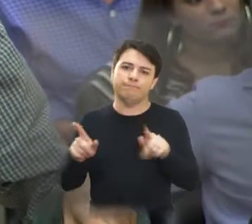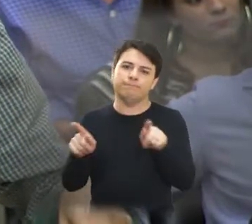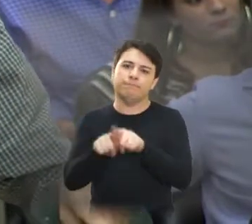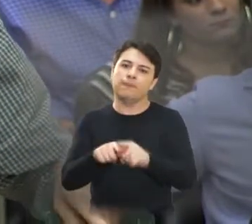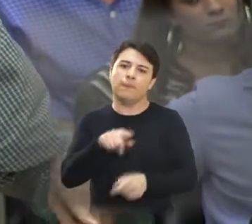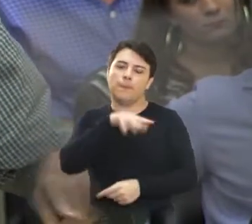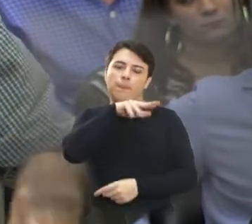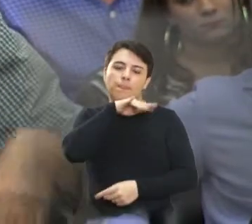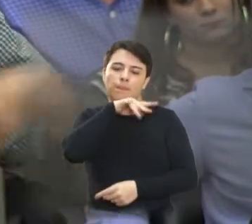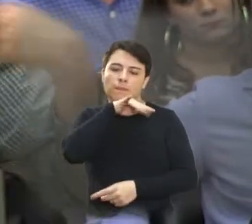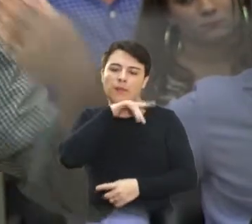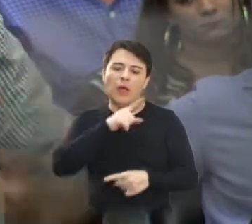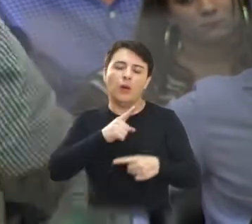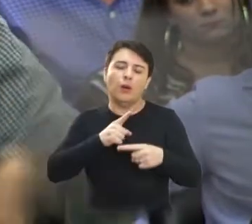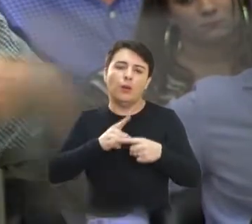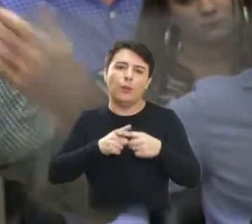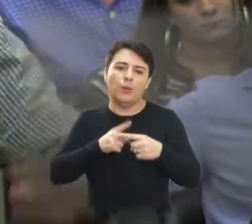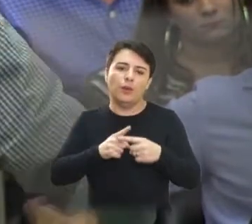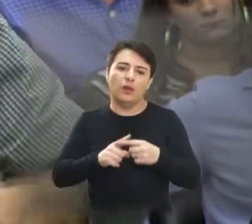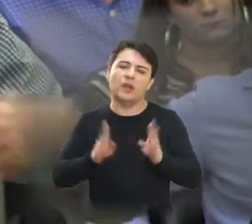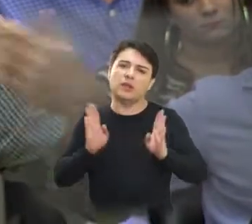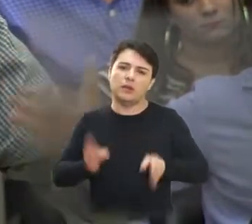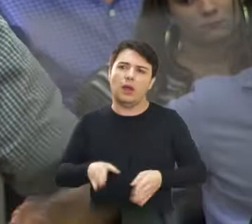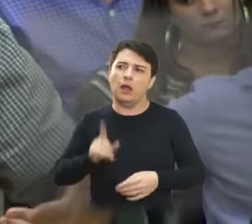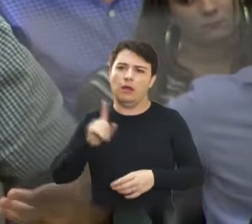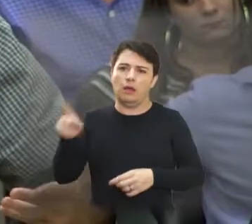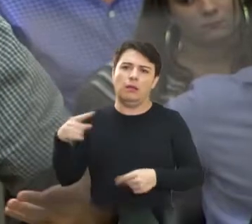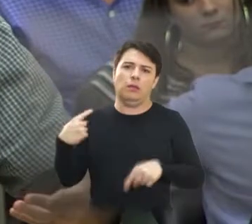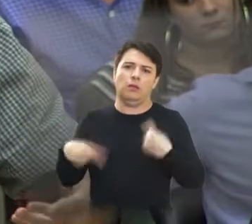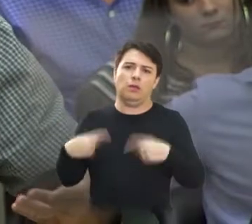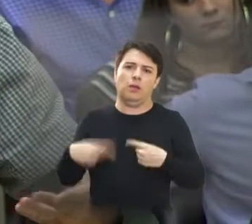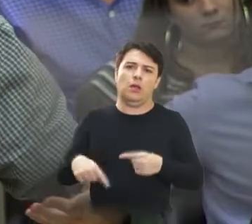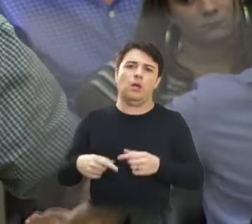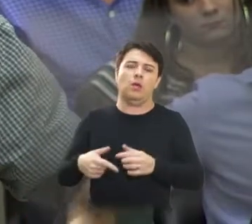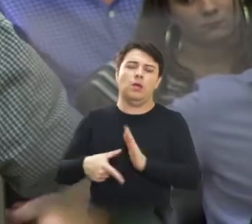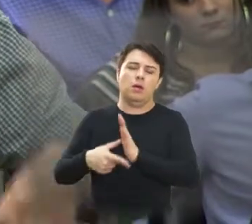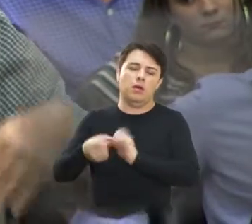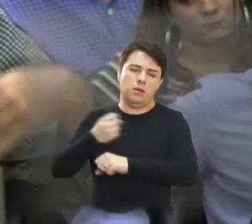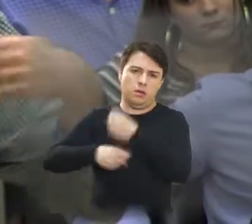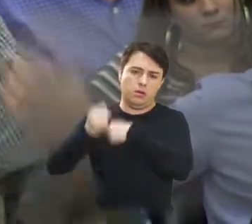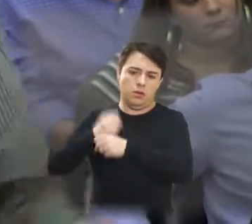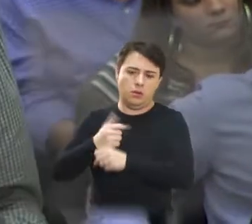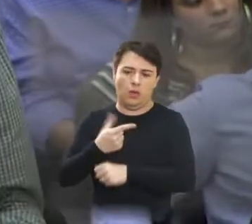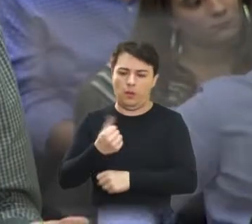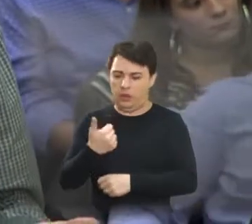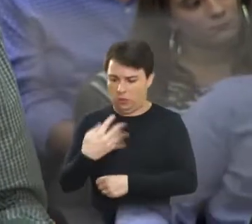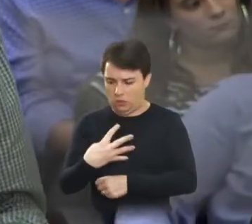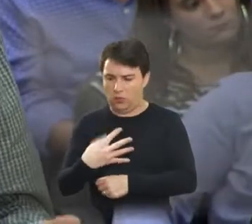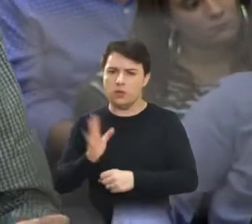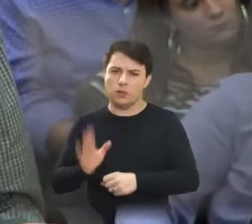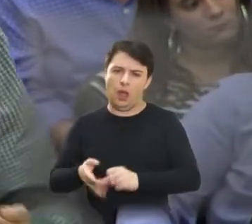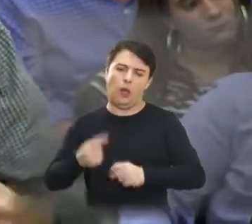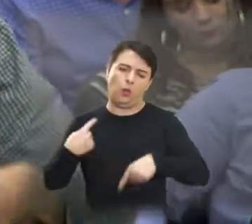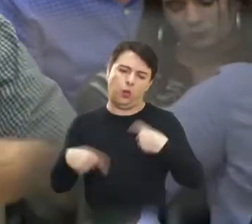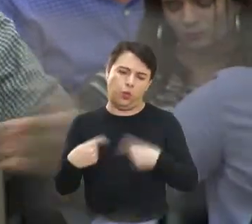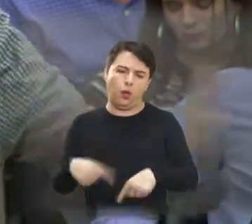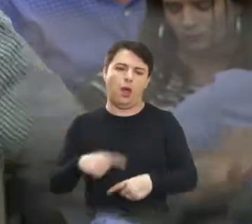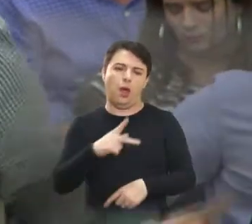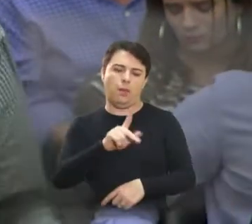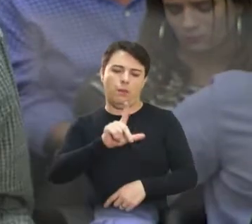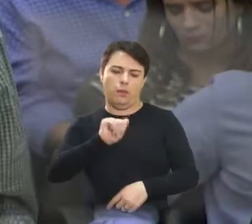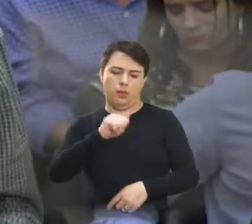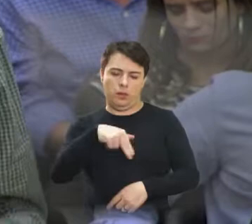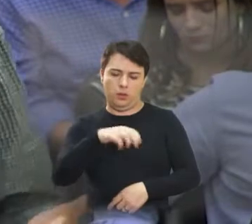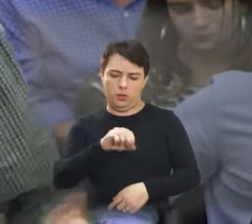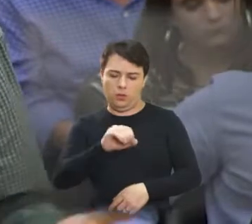razoável, porque nas discussões lá da alteração do plano em 2014, a gente tinha muitas informações de que há muitos